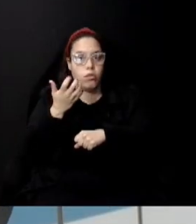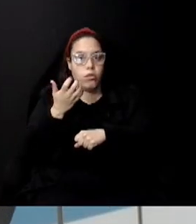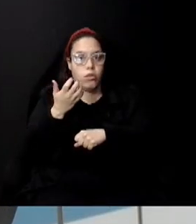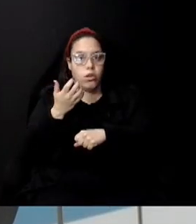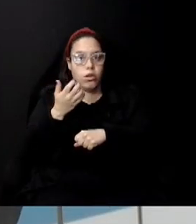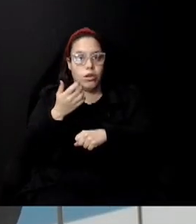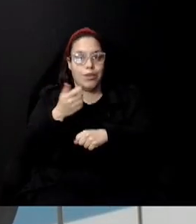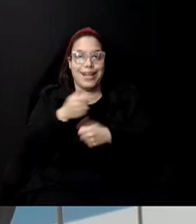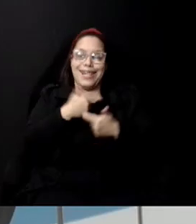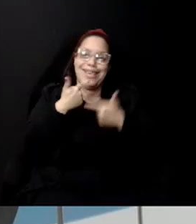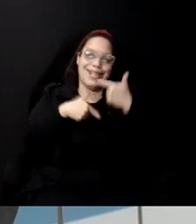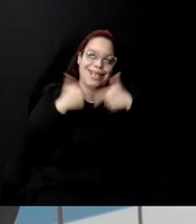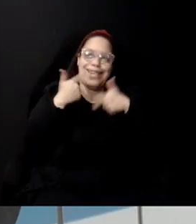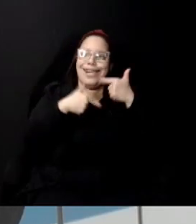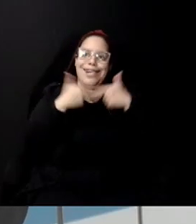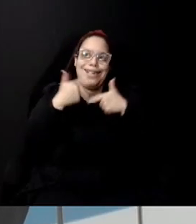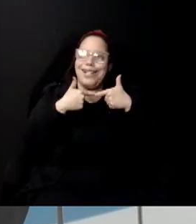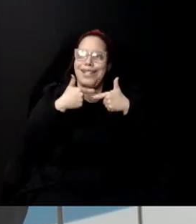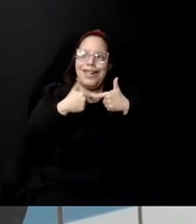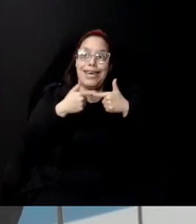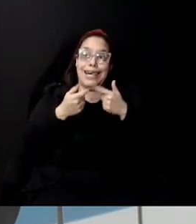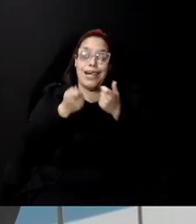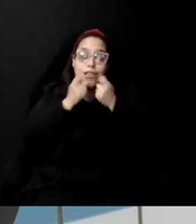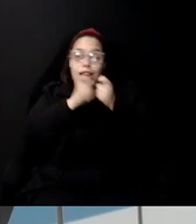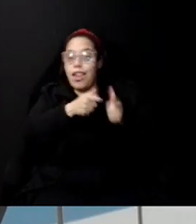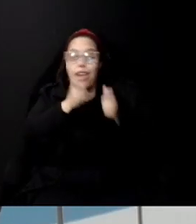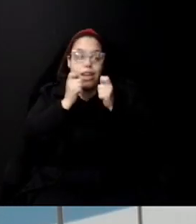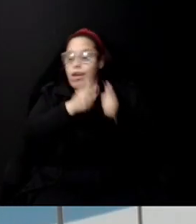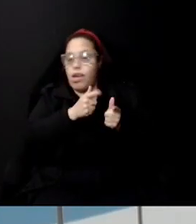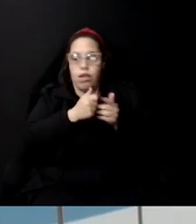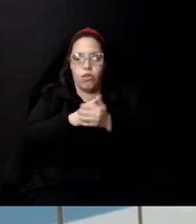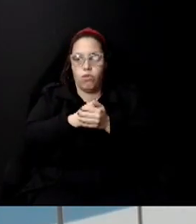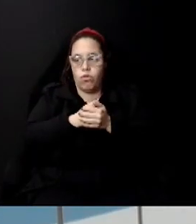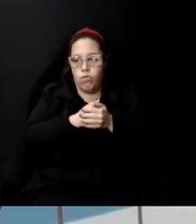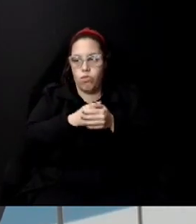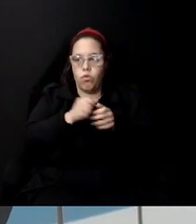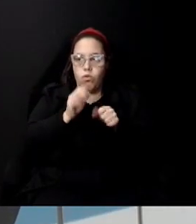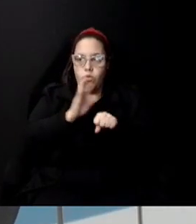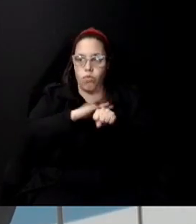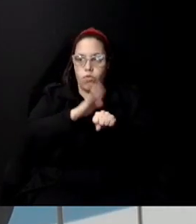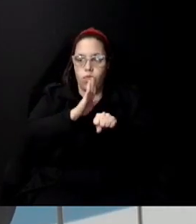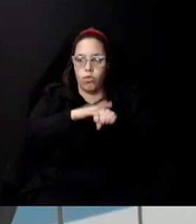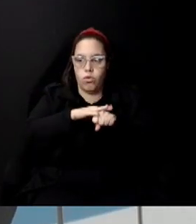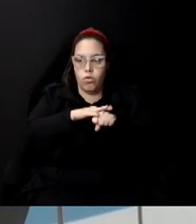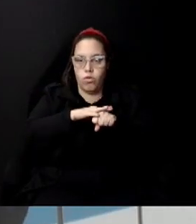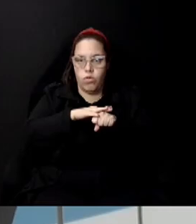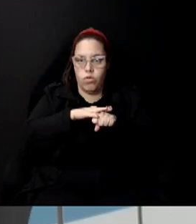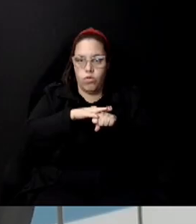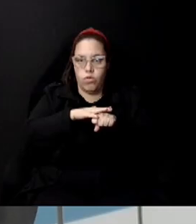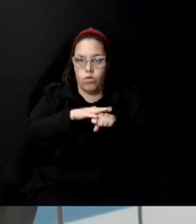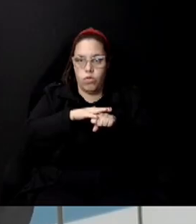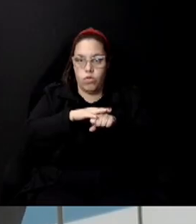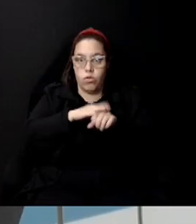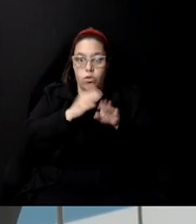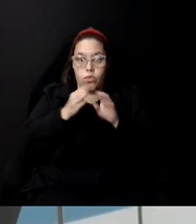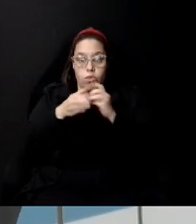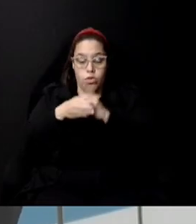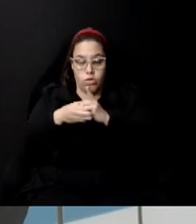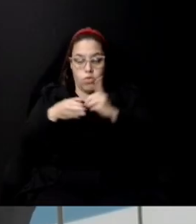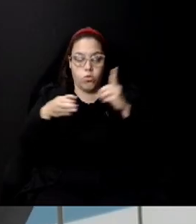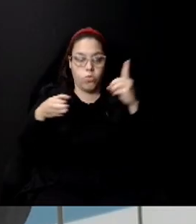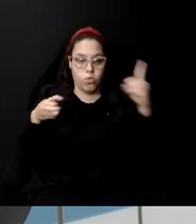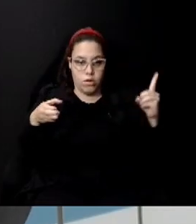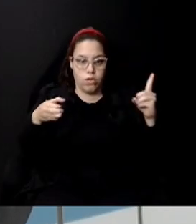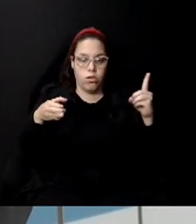piadas que os atacavam, fazer ações que os excluíam. Então, acaba